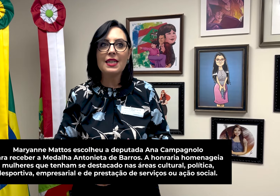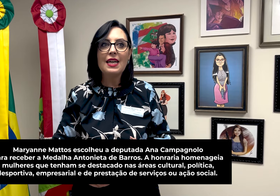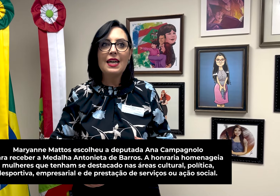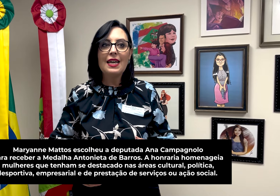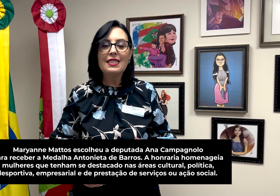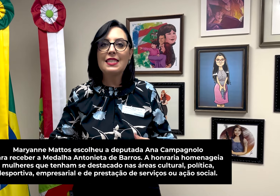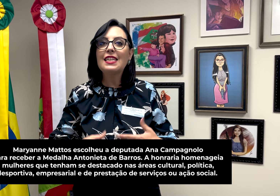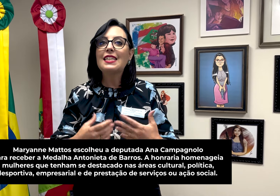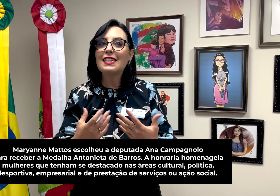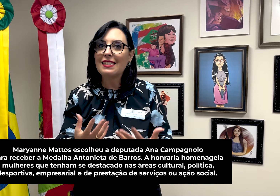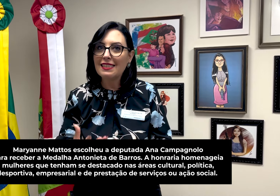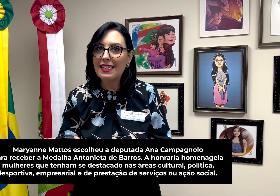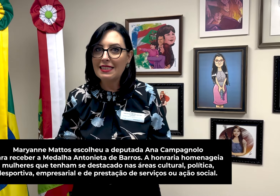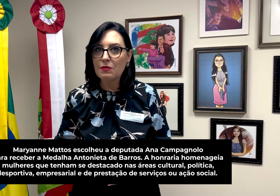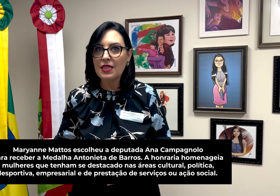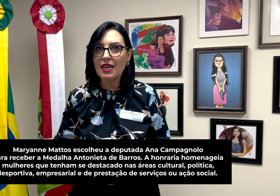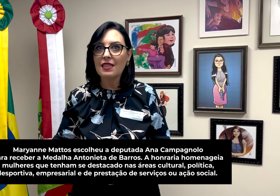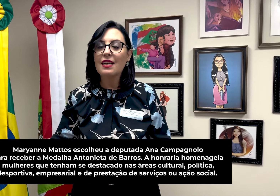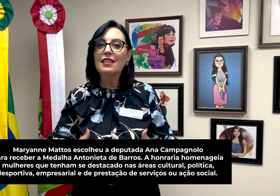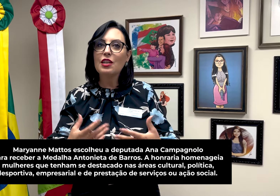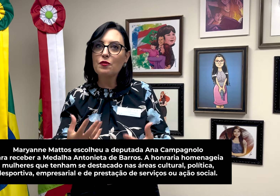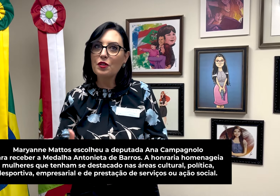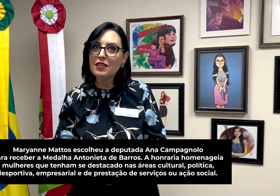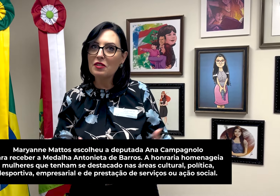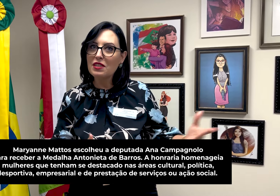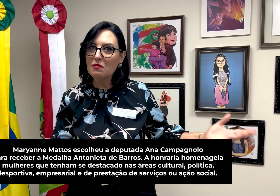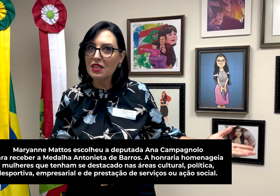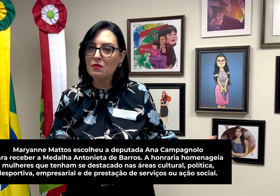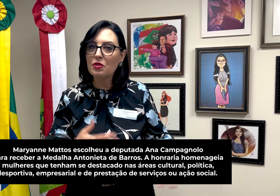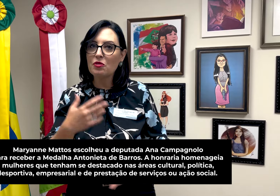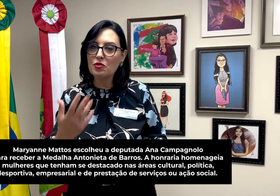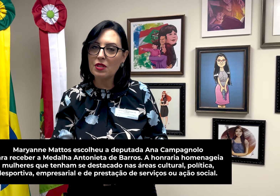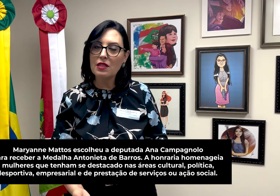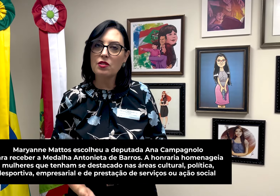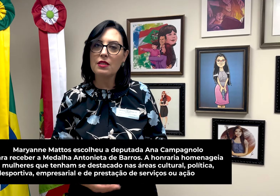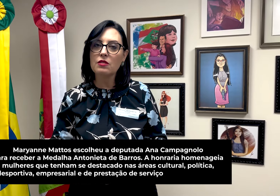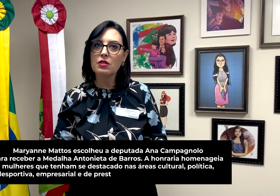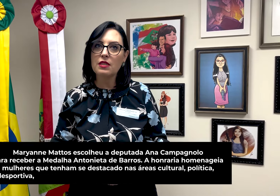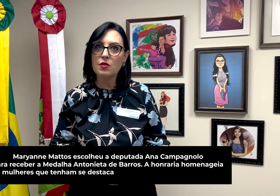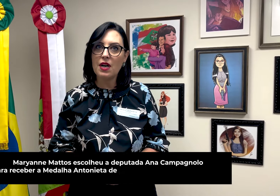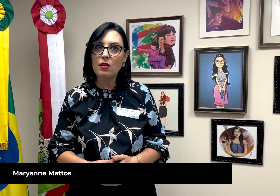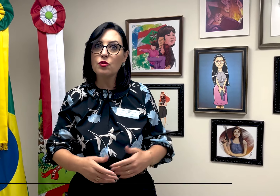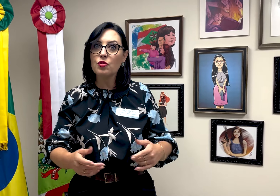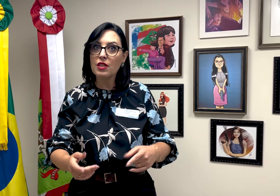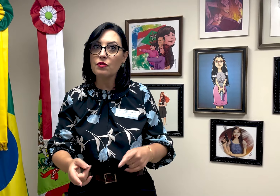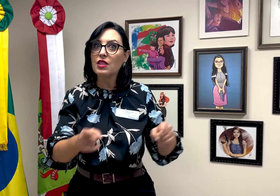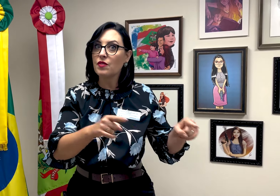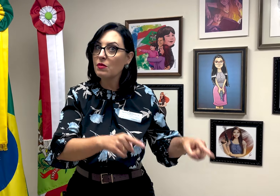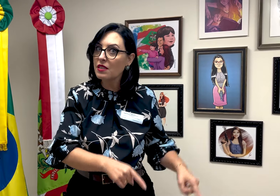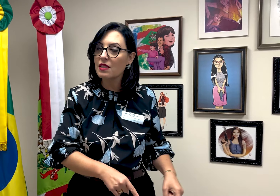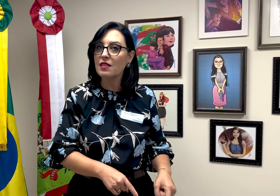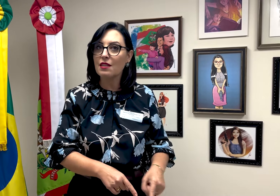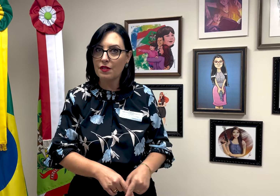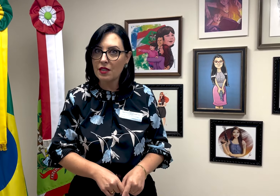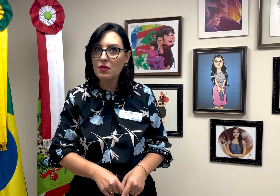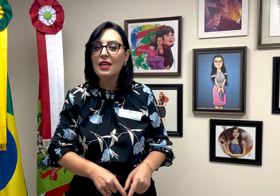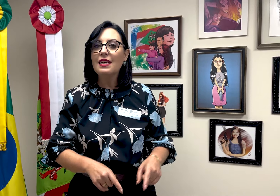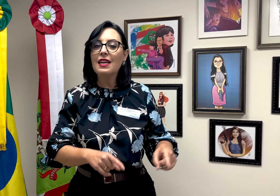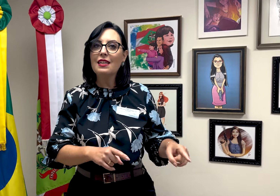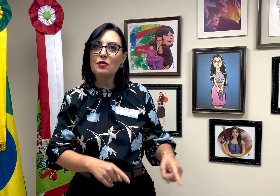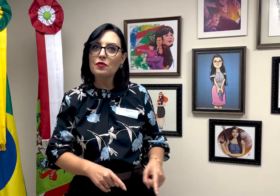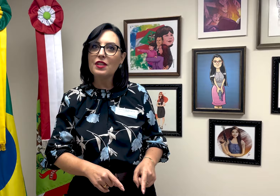era digna dessa medalha. E aí eu fui seguir o exemplo da Campanholo, estudei a história da Antonieta de Barros com os livros que as feministas